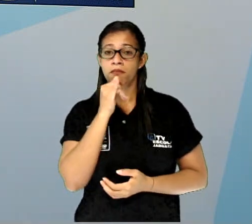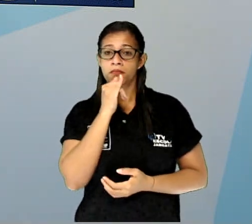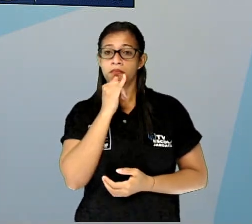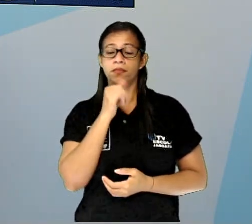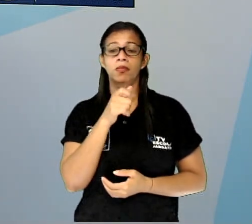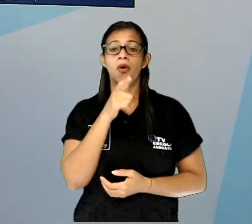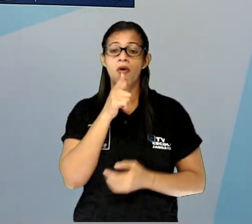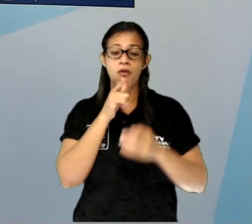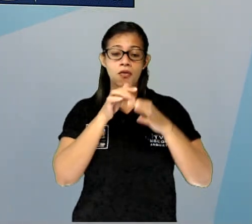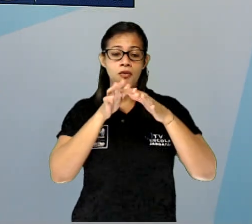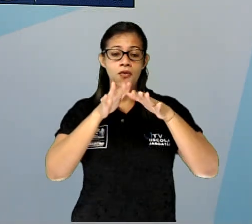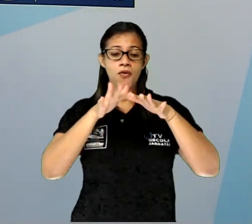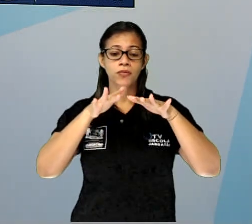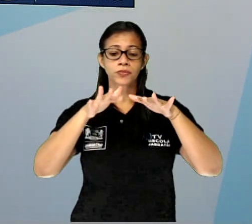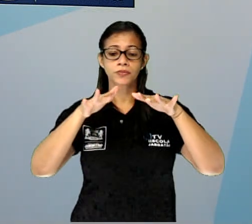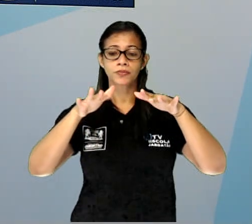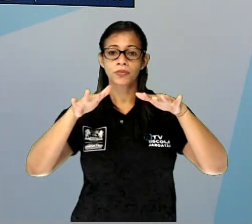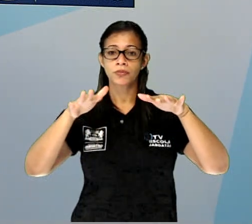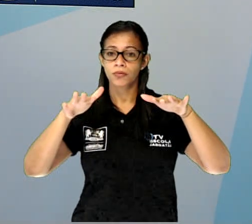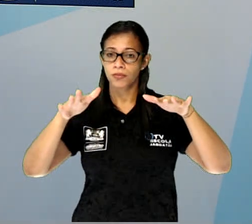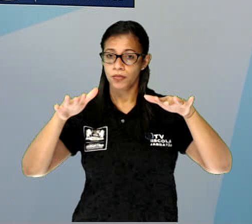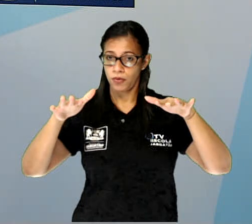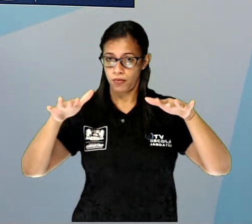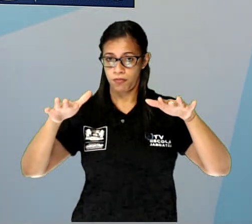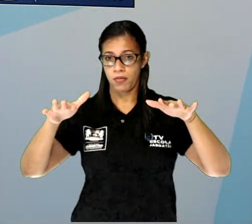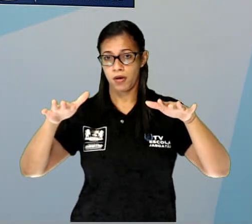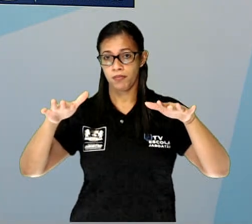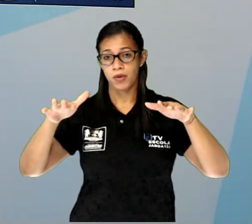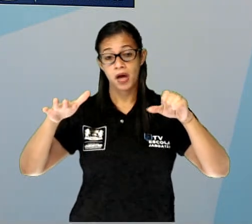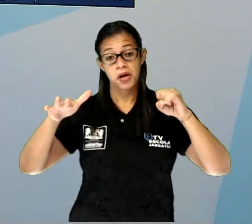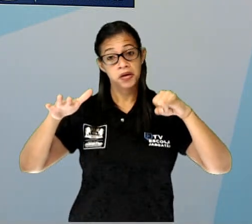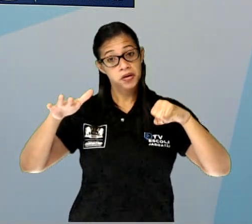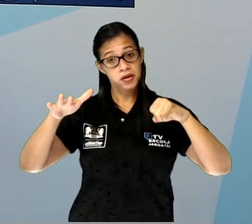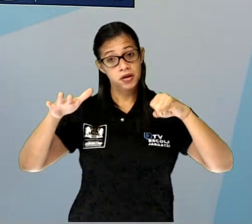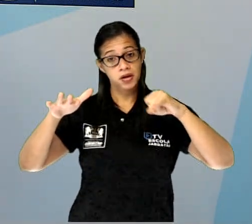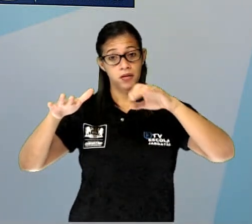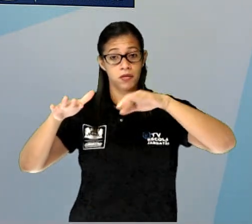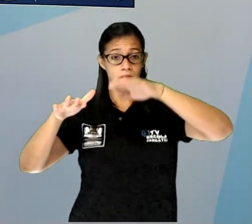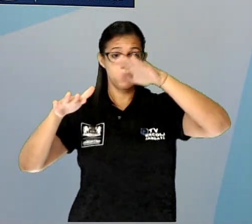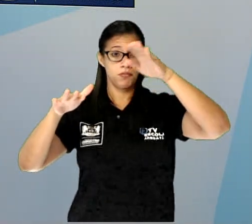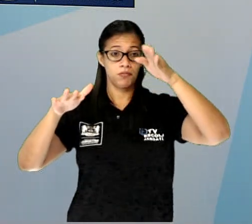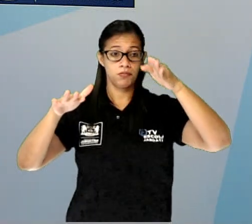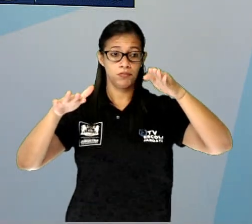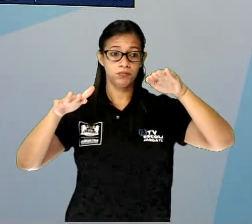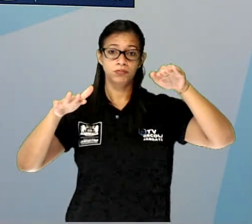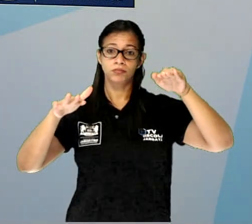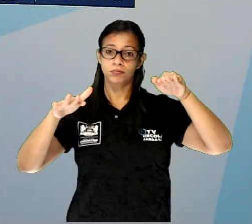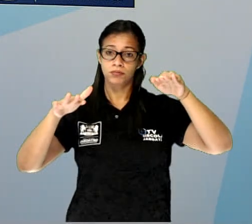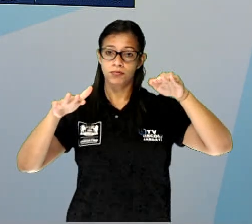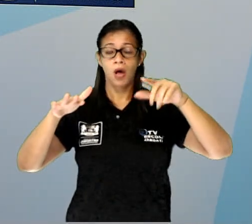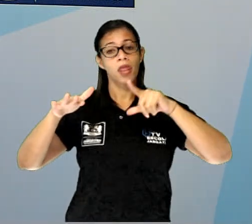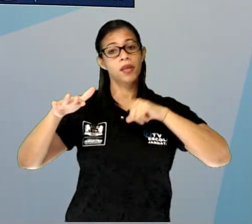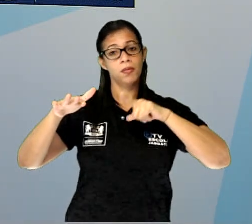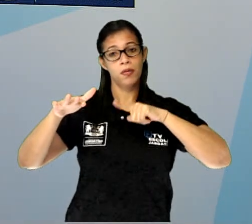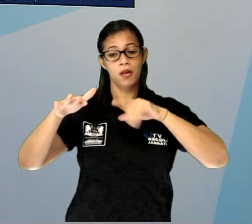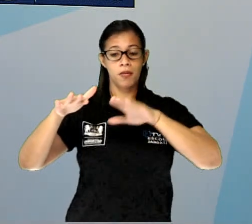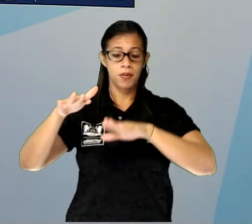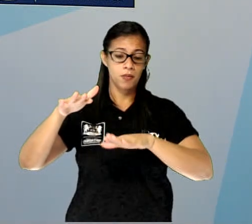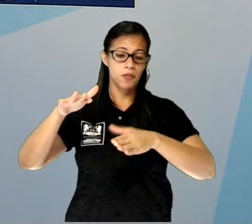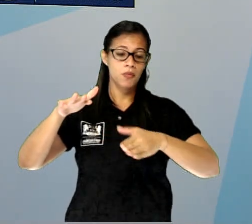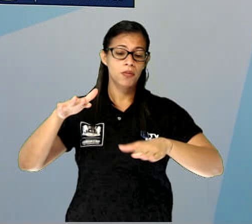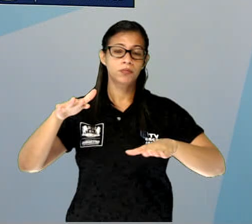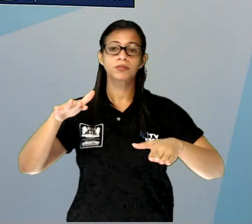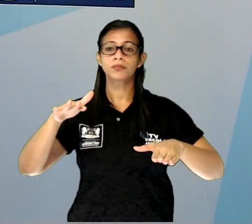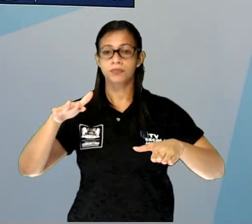Inclusive, a gente mede o relevo a partir do mar. É por isso que o seu professor diz assim, olha, a altura daquela